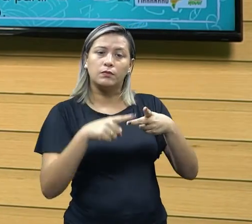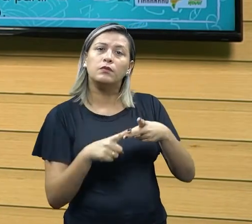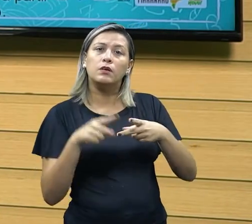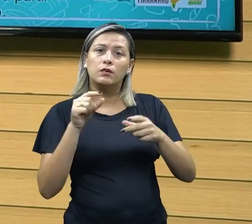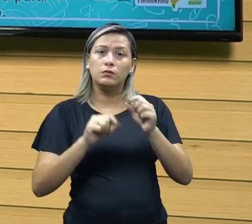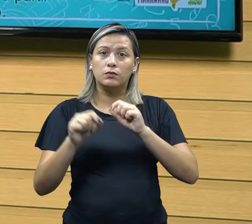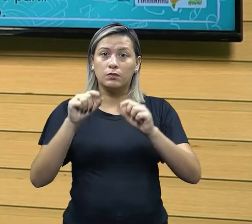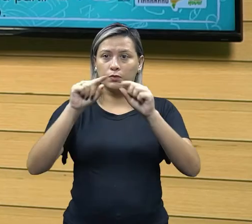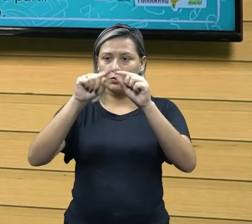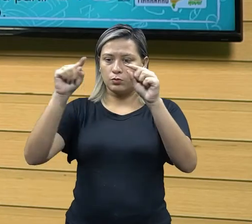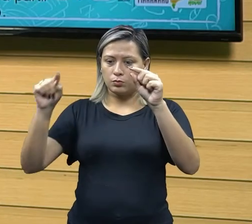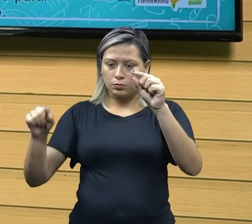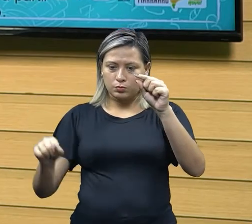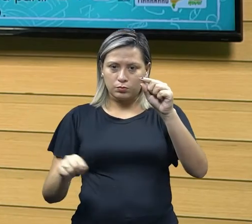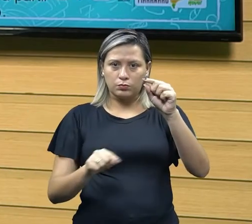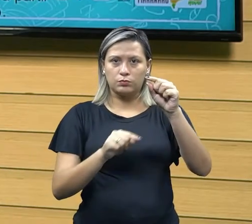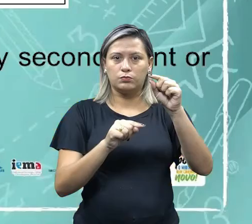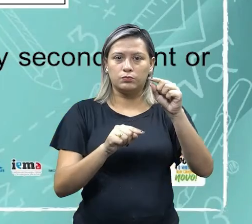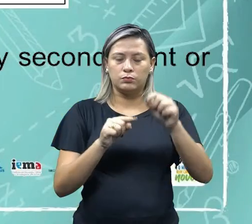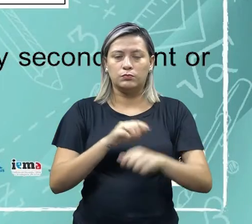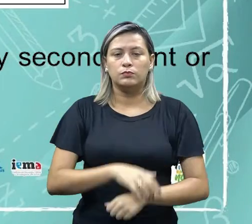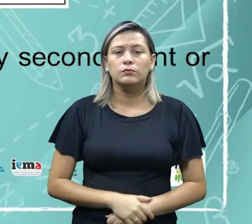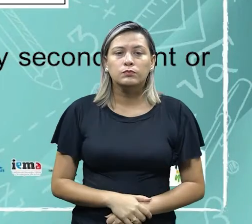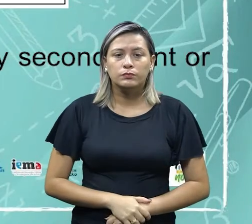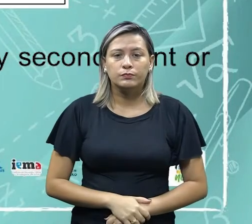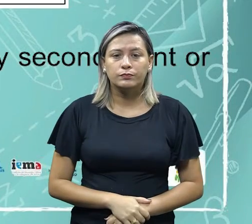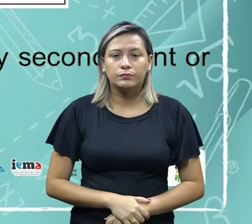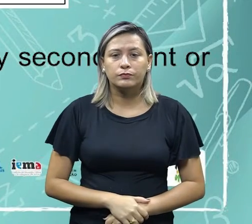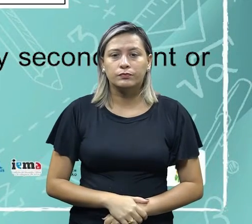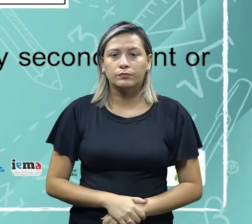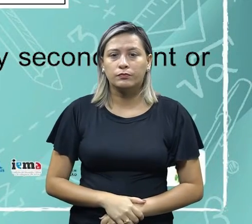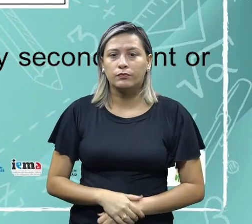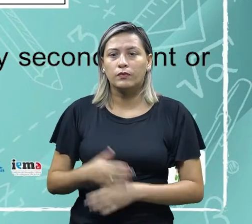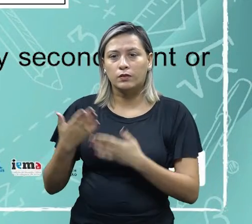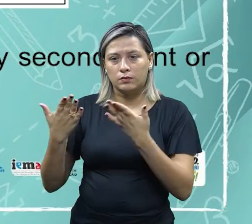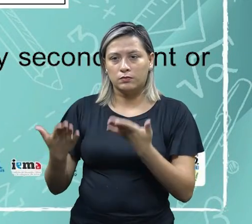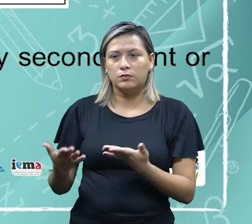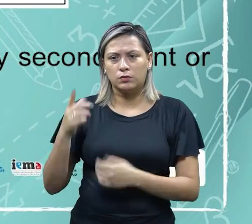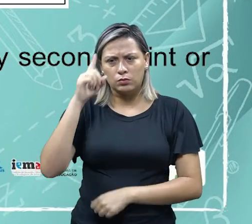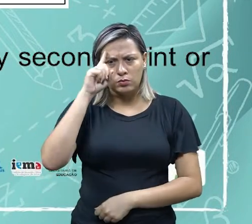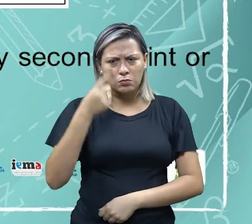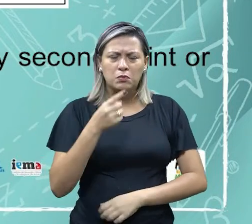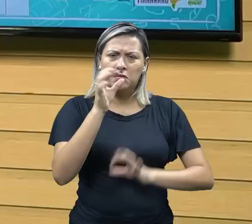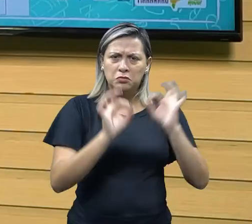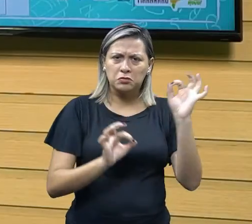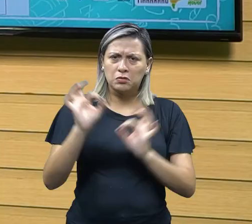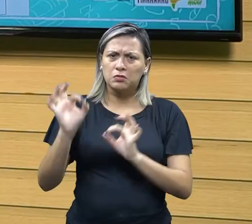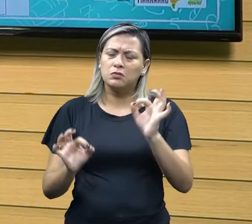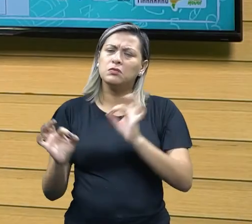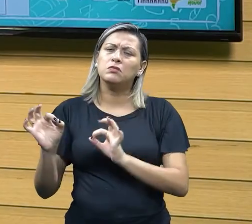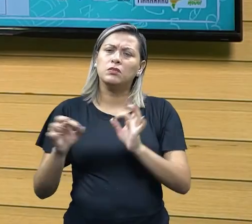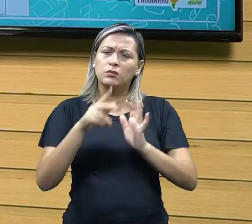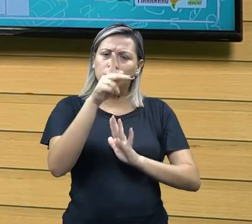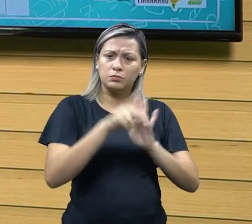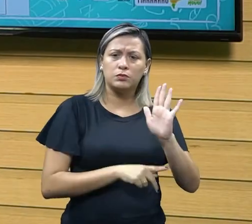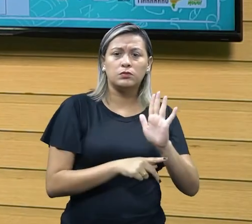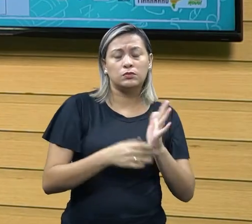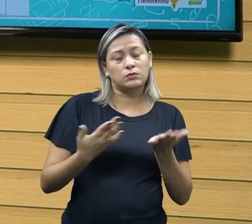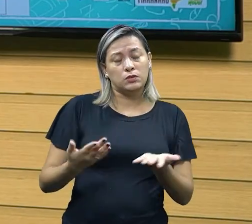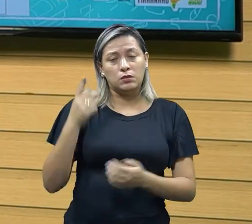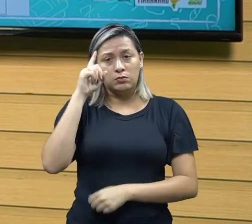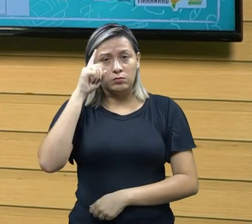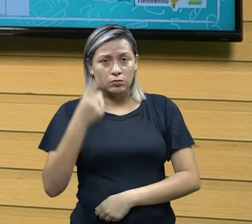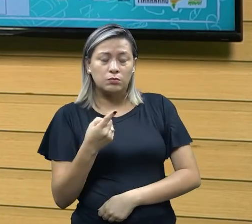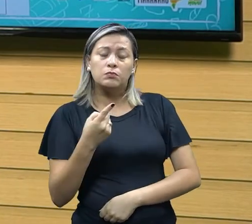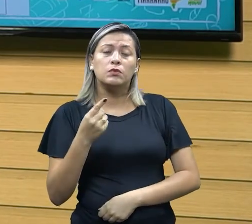ele vai girar no sentido anti-horário. Comandos de precisão de projetos. Tá? Agora a gente vai trabalhar com